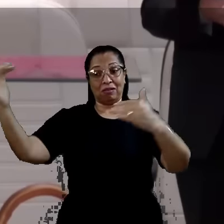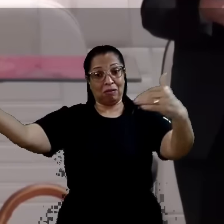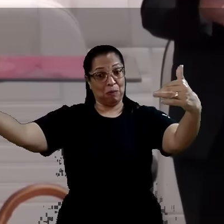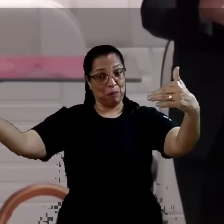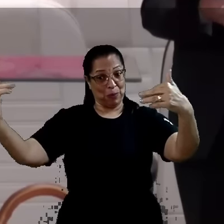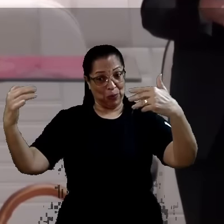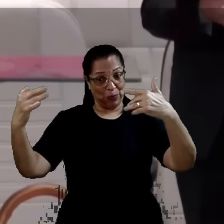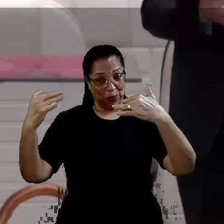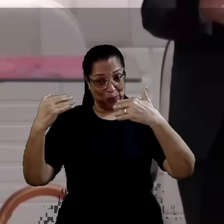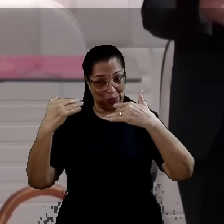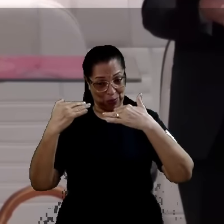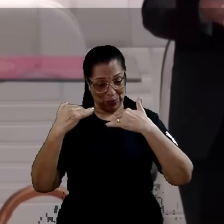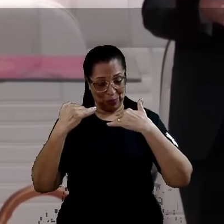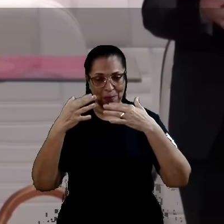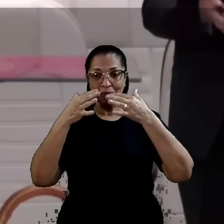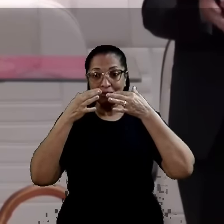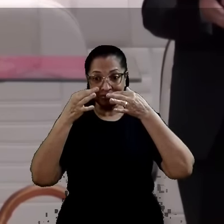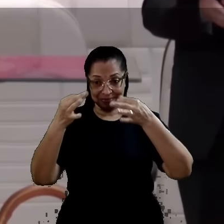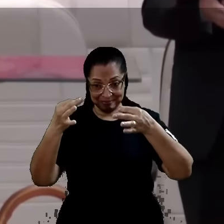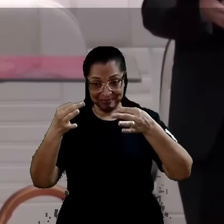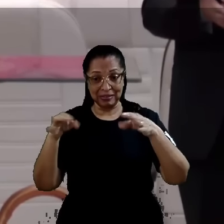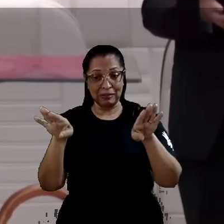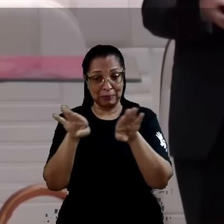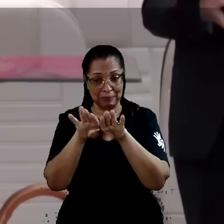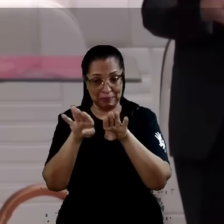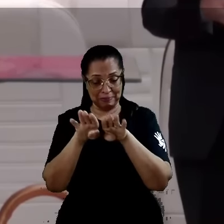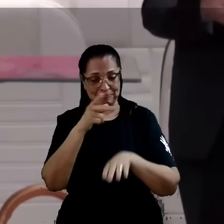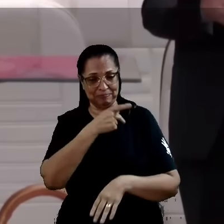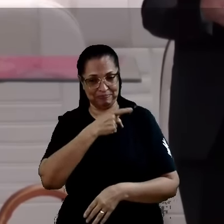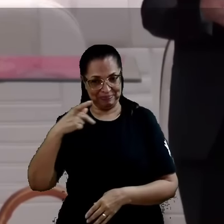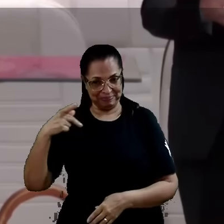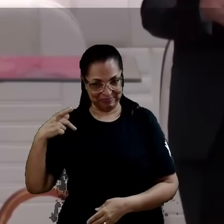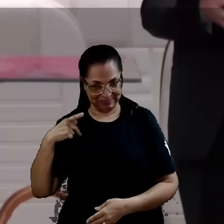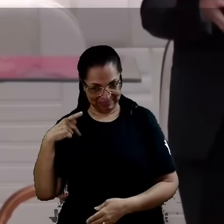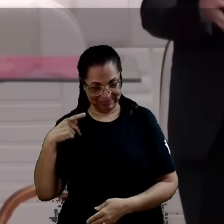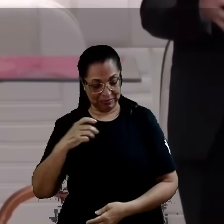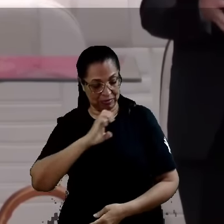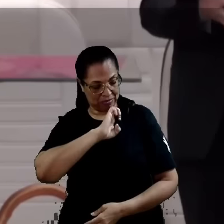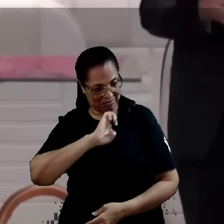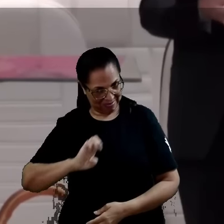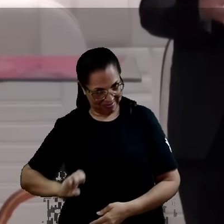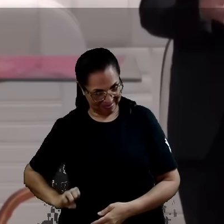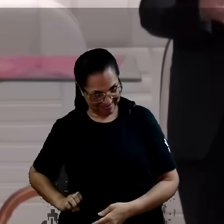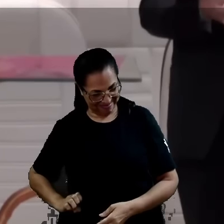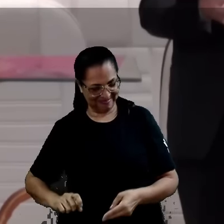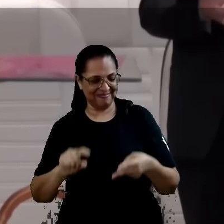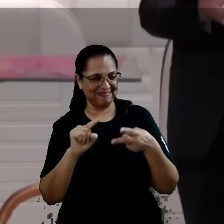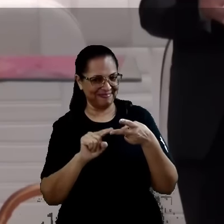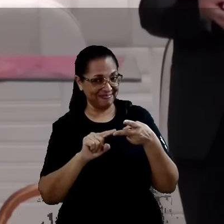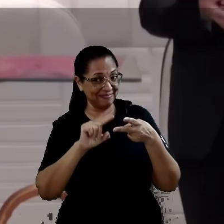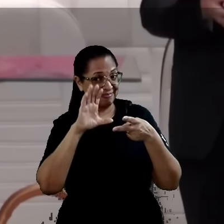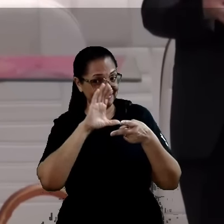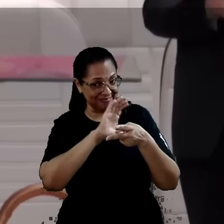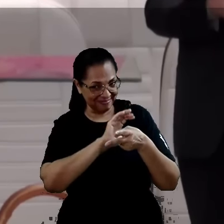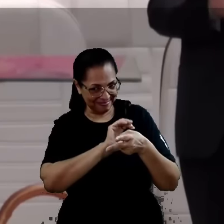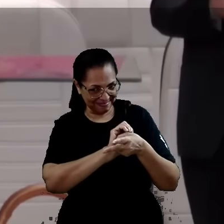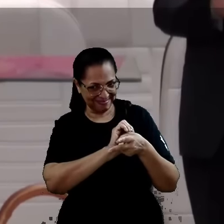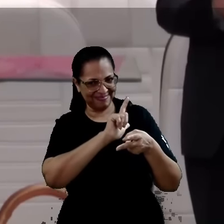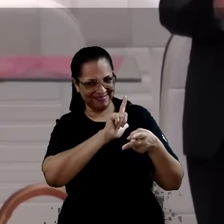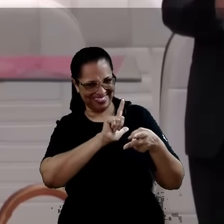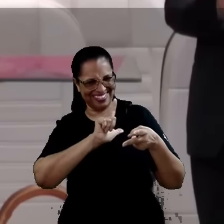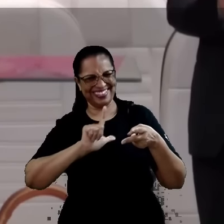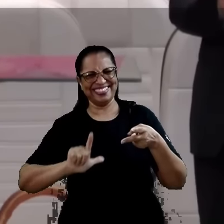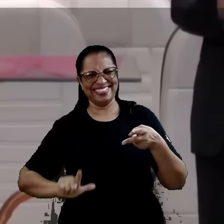ao nosso Presidente pastor Elias cadoso nossa presidente missionária lí Cristina Marin